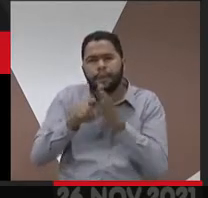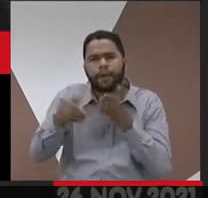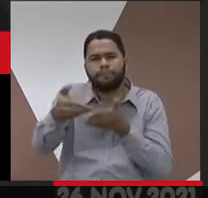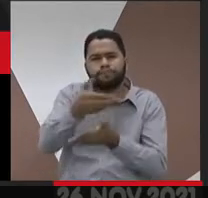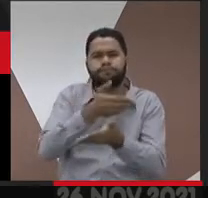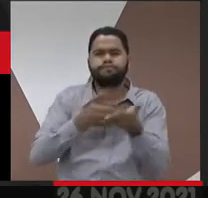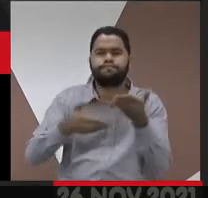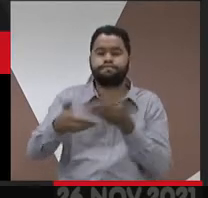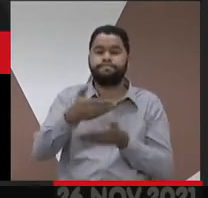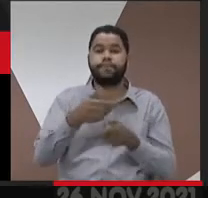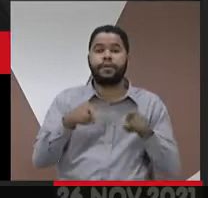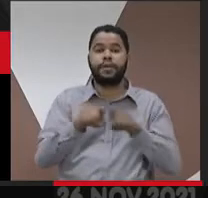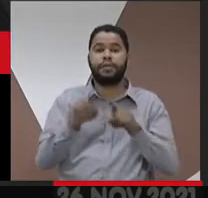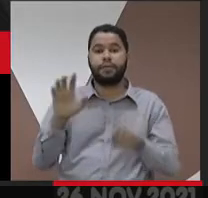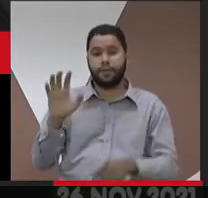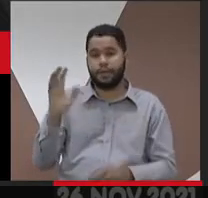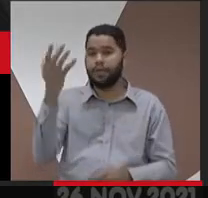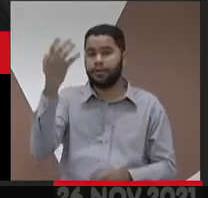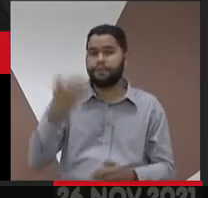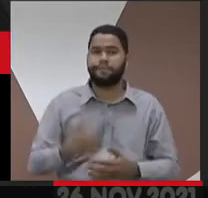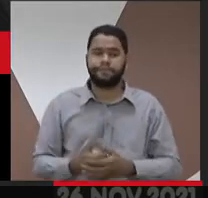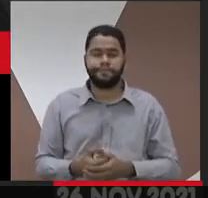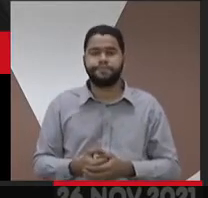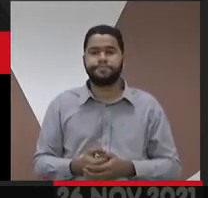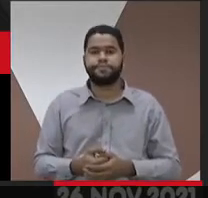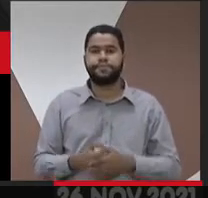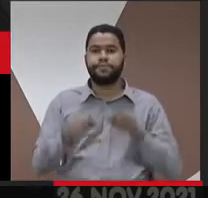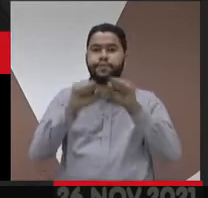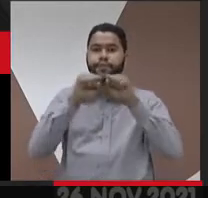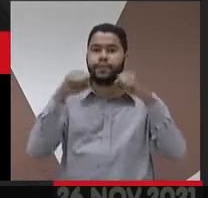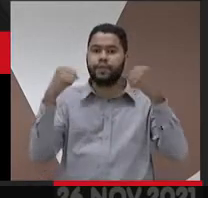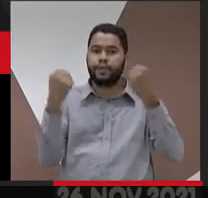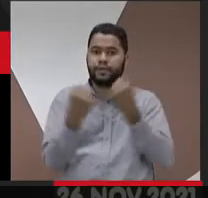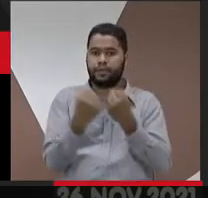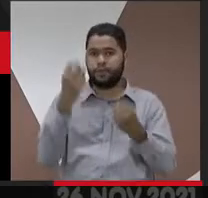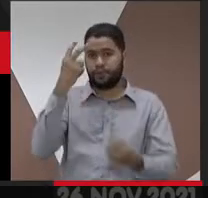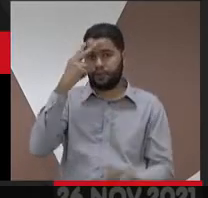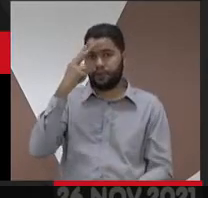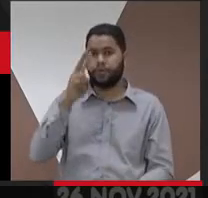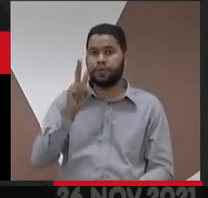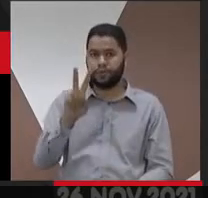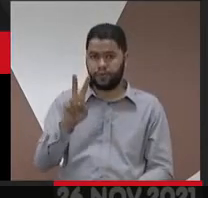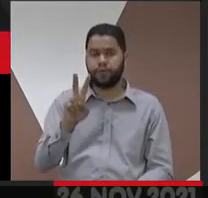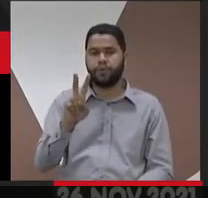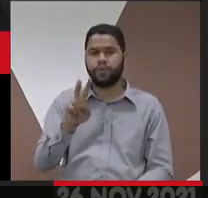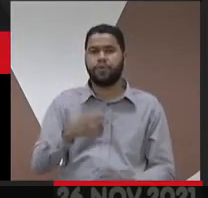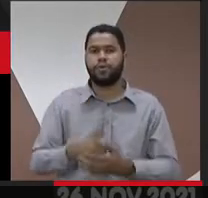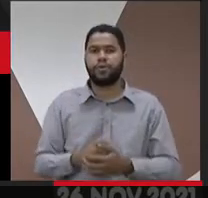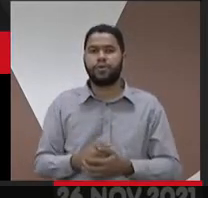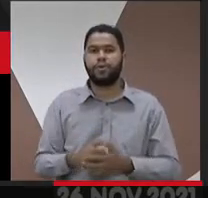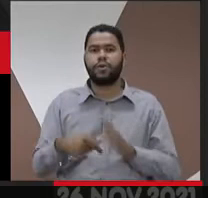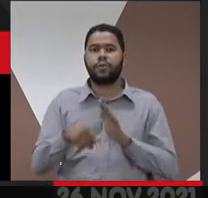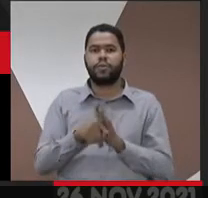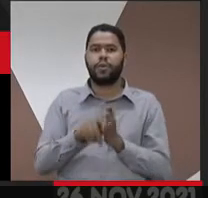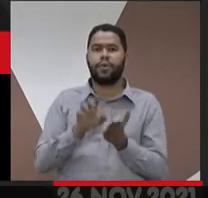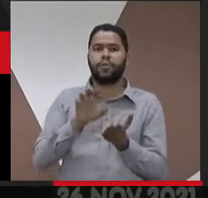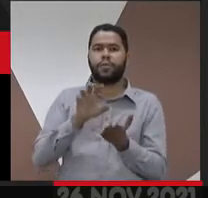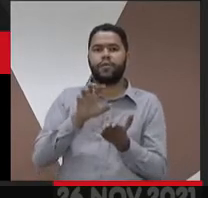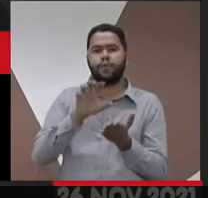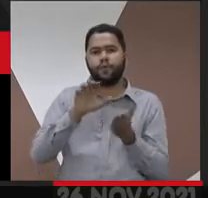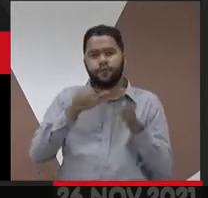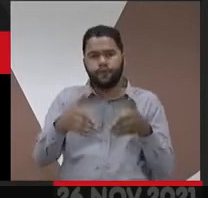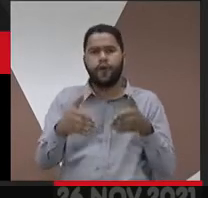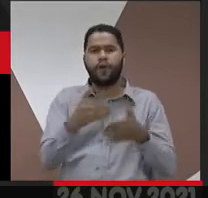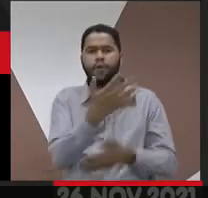né? Realizamos também um seminário de 2 dias com entidades ambientais que nos